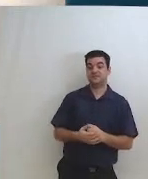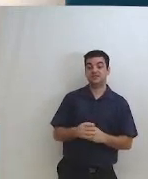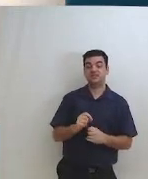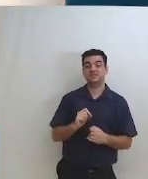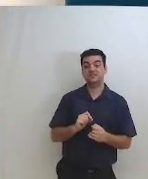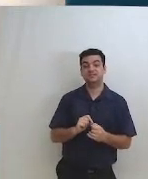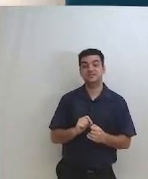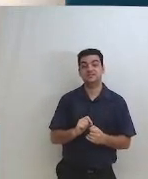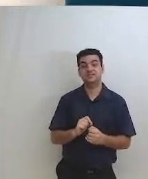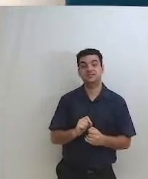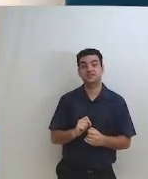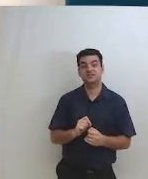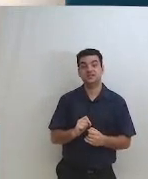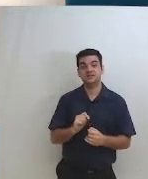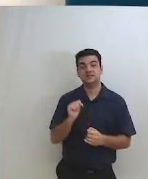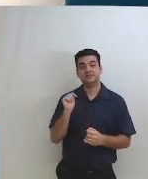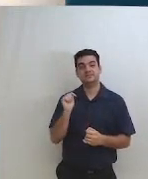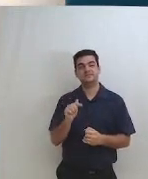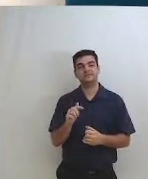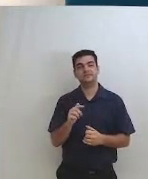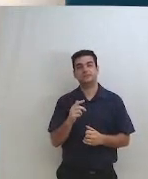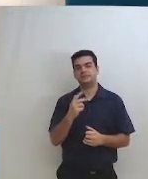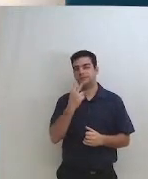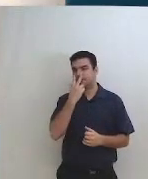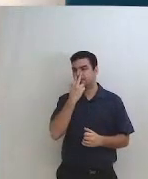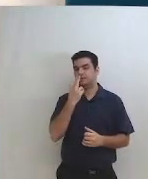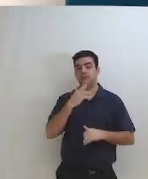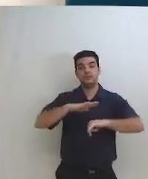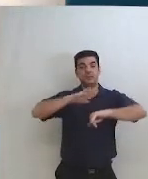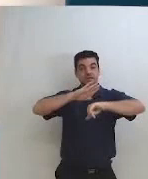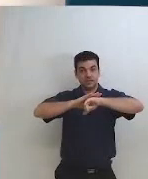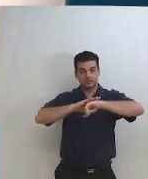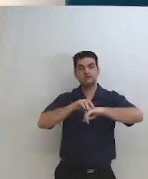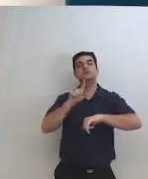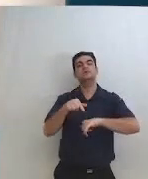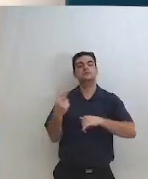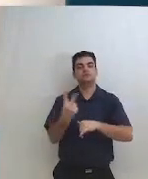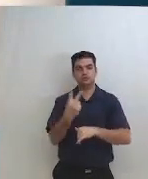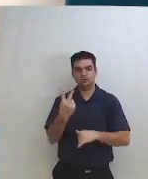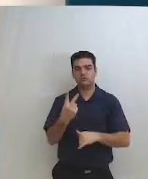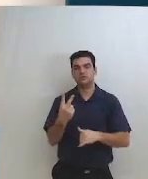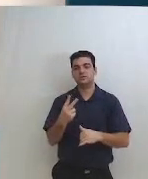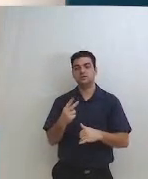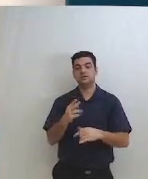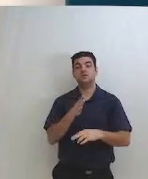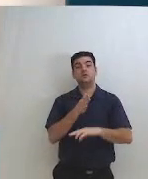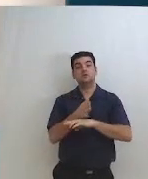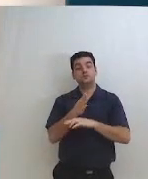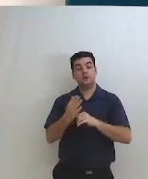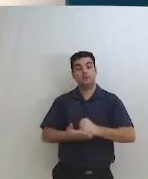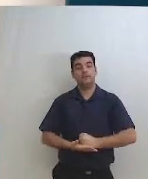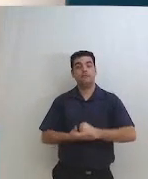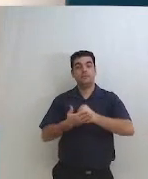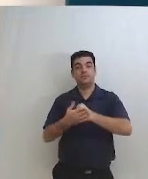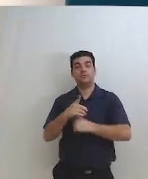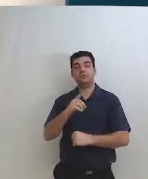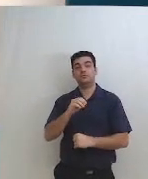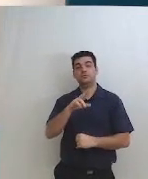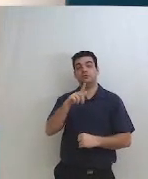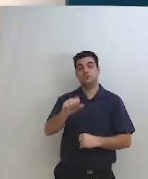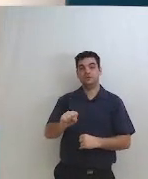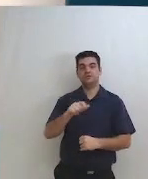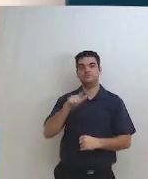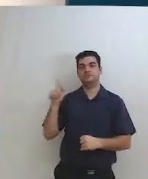pratica do verbo do tipo penal ou participação, caso tenha instigado, induzido ou auxiliado Douglas um crime de homicídio qualificado. Com